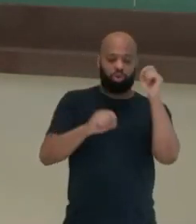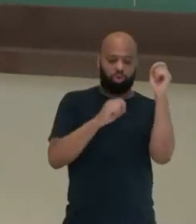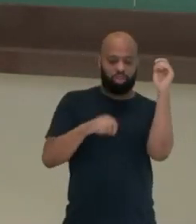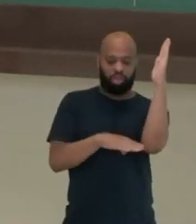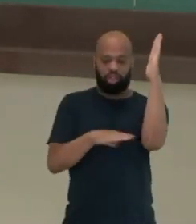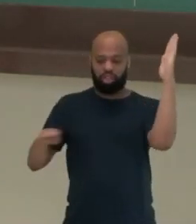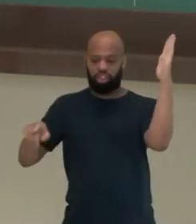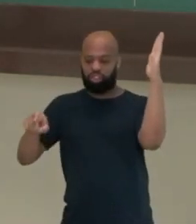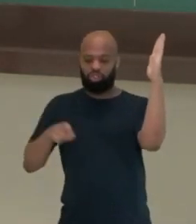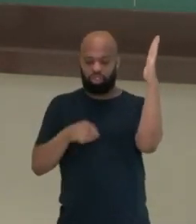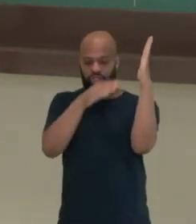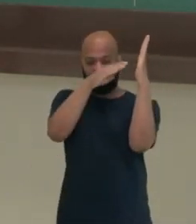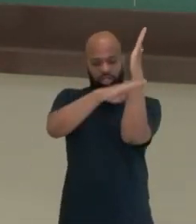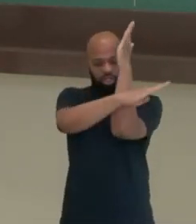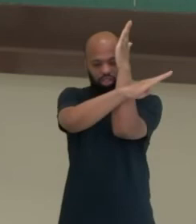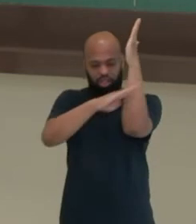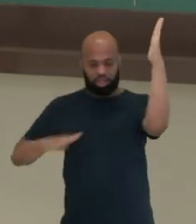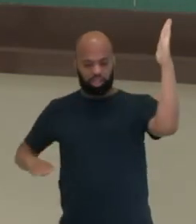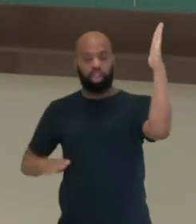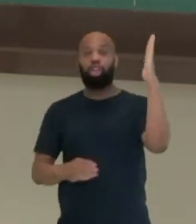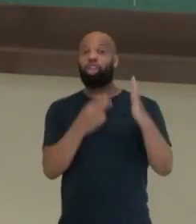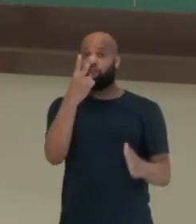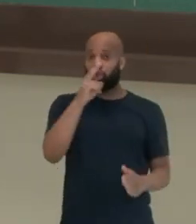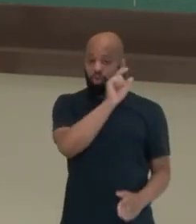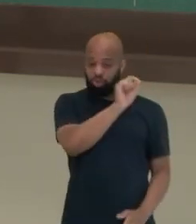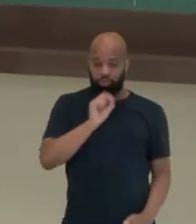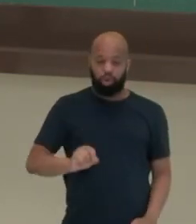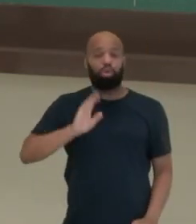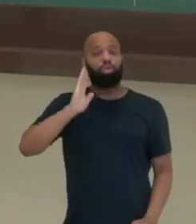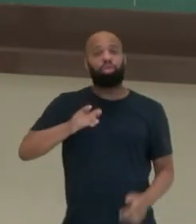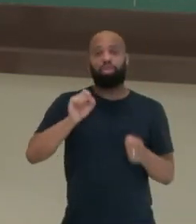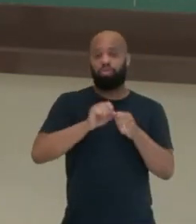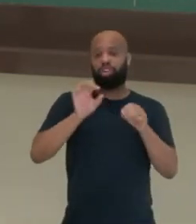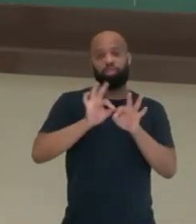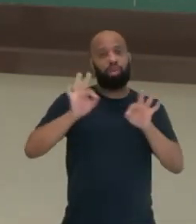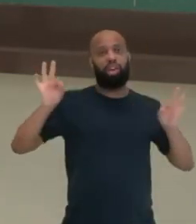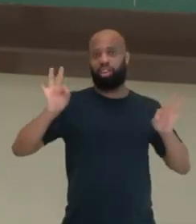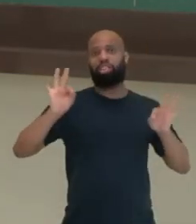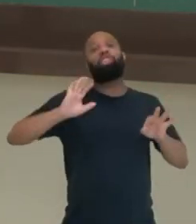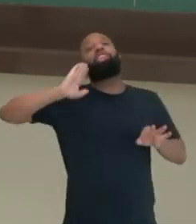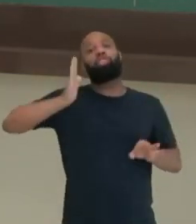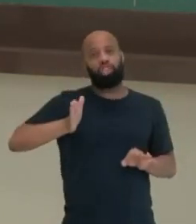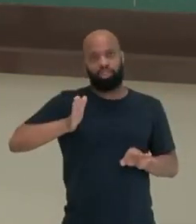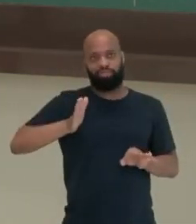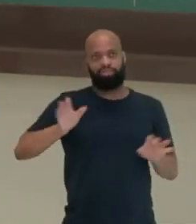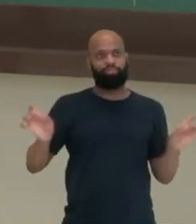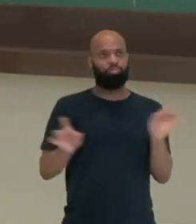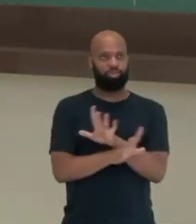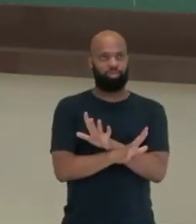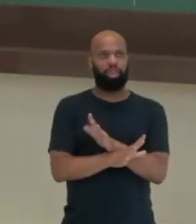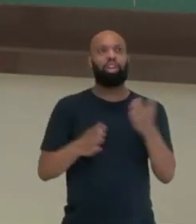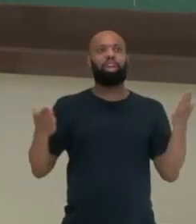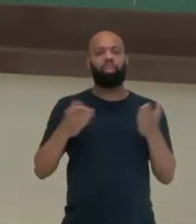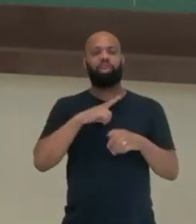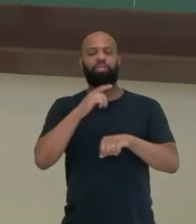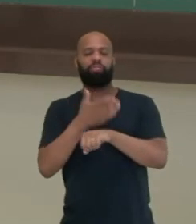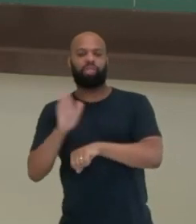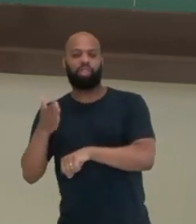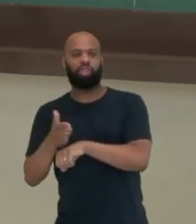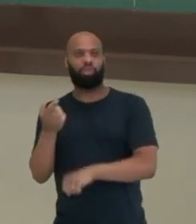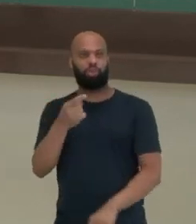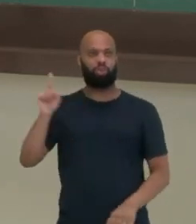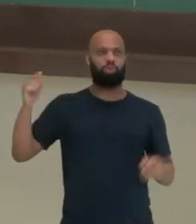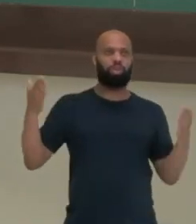x. Dois pontos determinam uma reta. Pronto, traçou. É uma forma também. E nisso eu tenho o